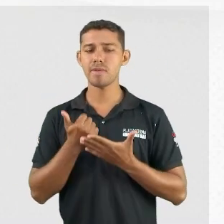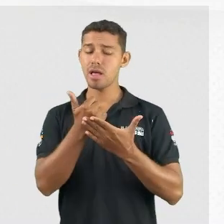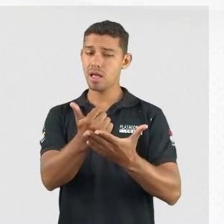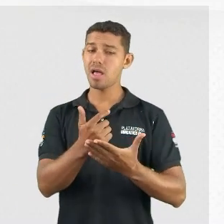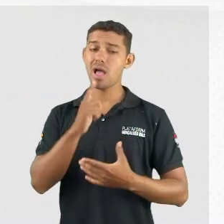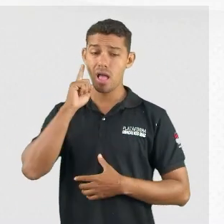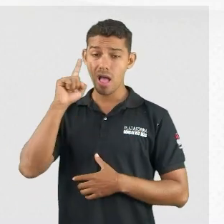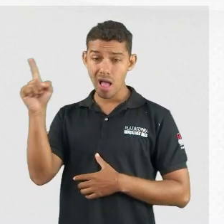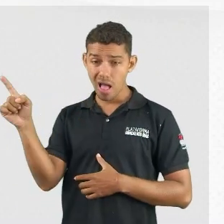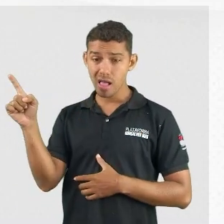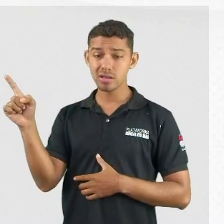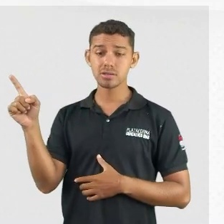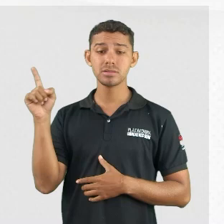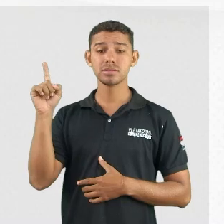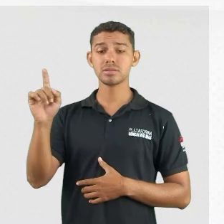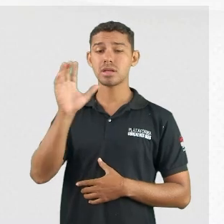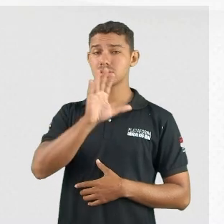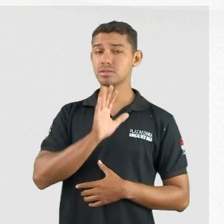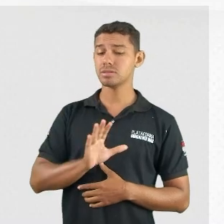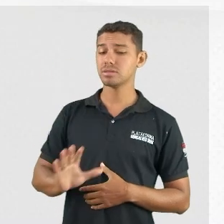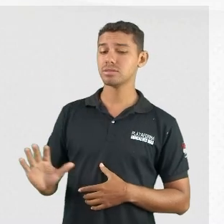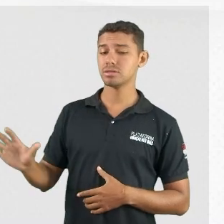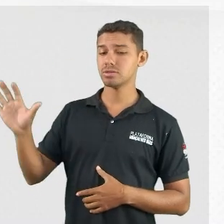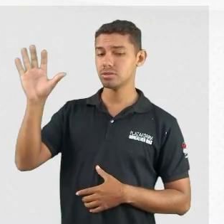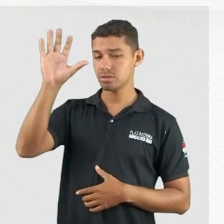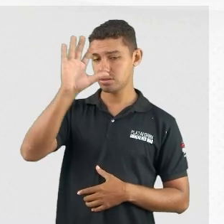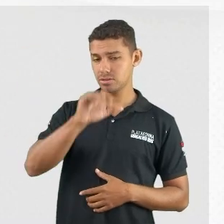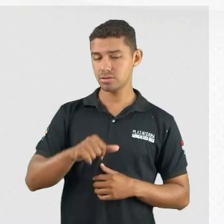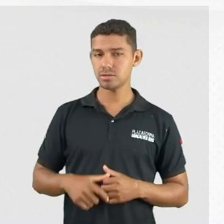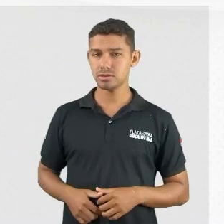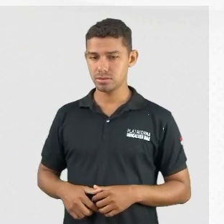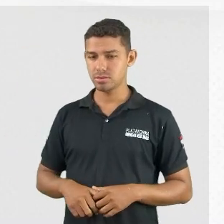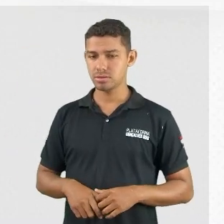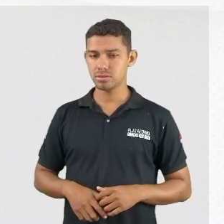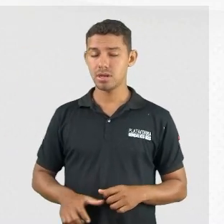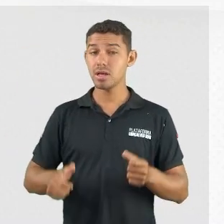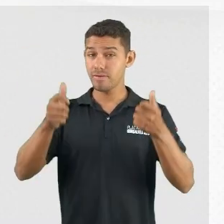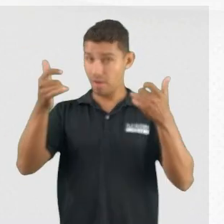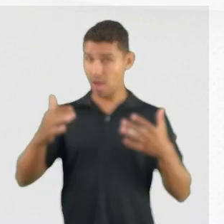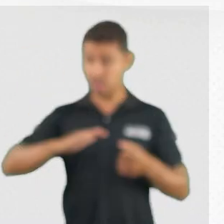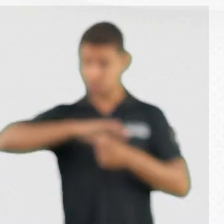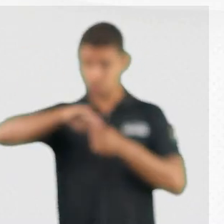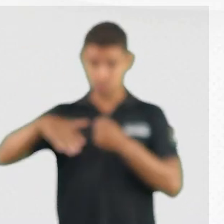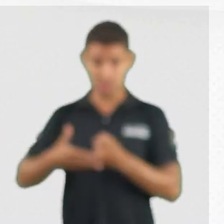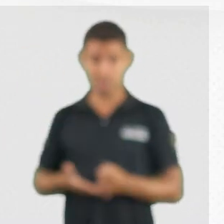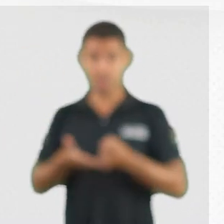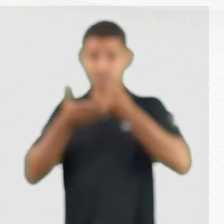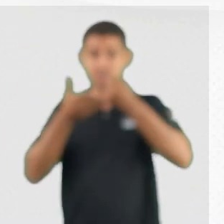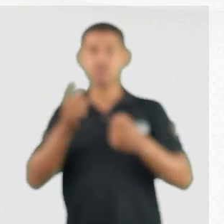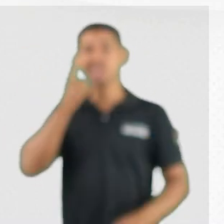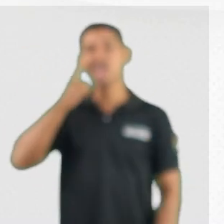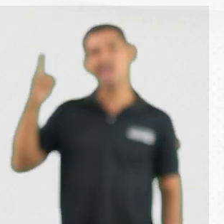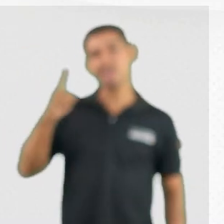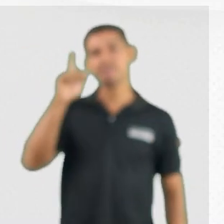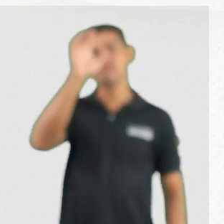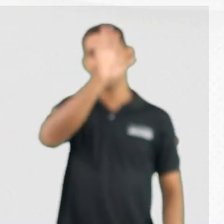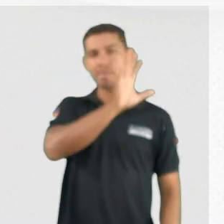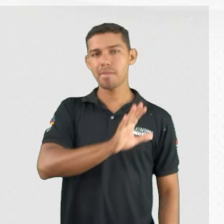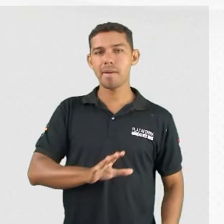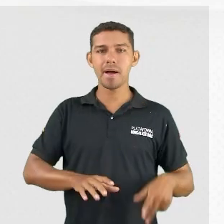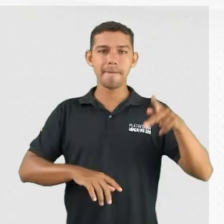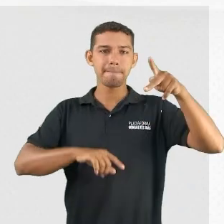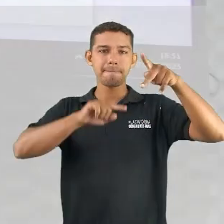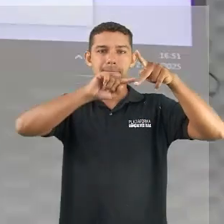base na circularidade. E aí, hoje em dia, quando fala em sustentabilidade, se fala nesse pensamento